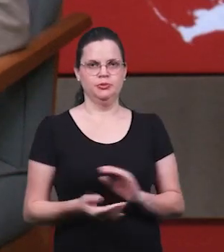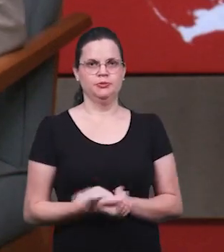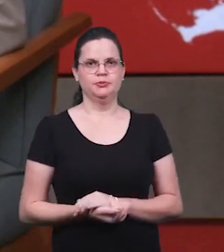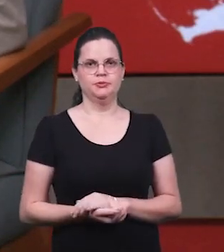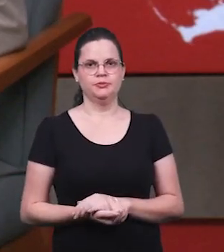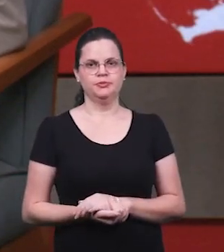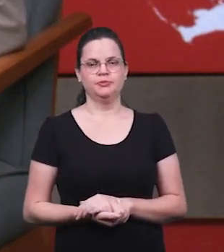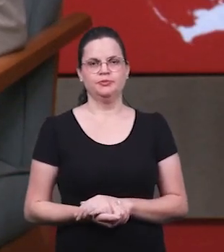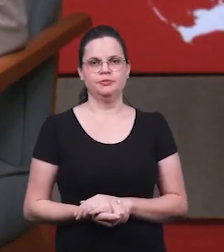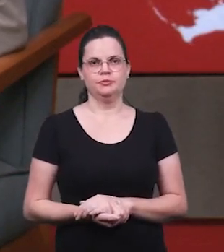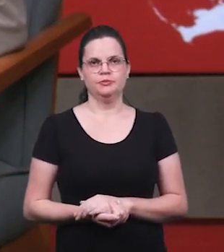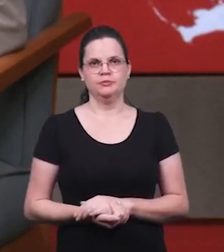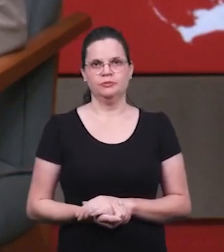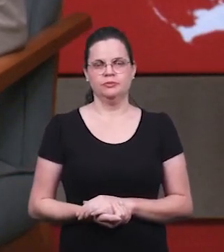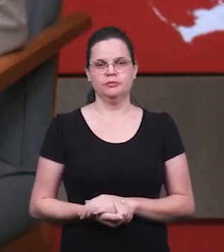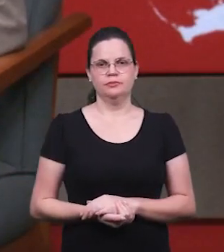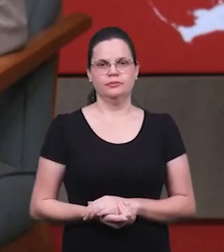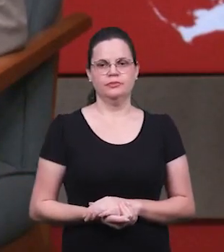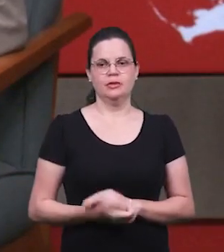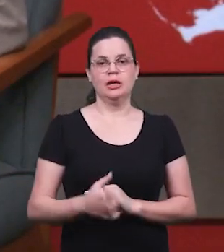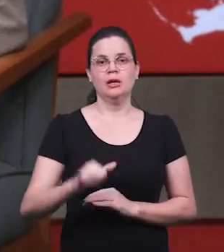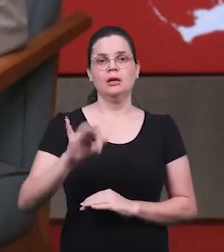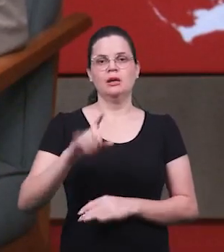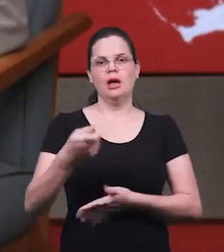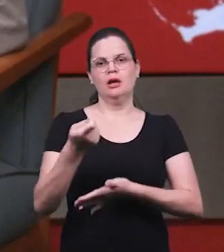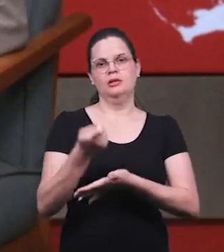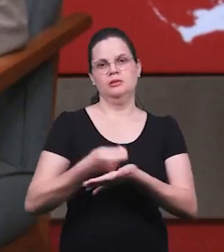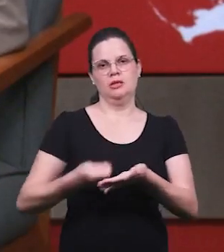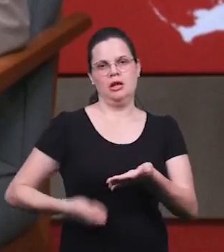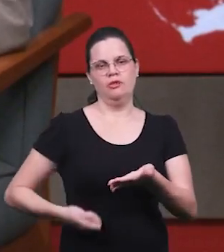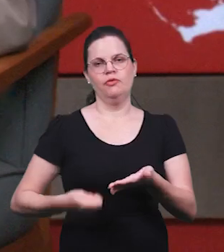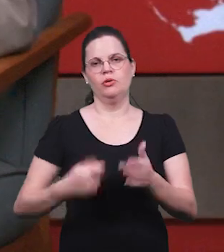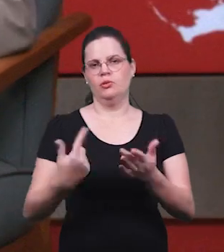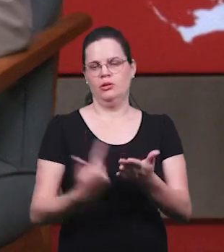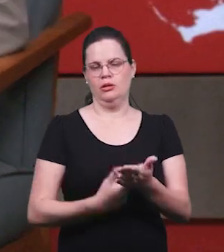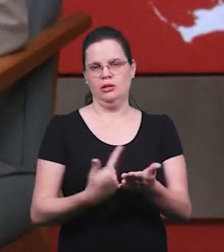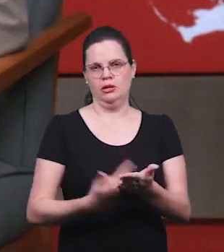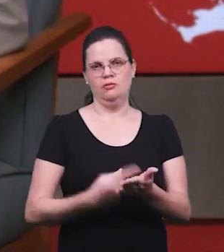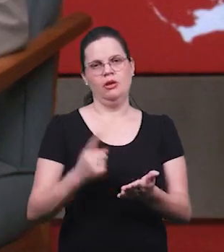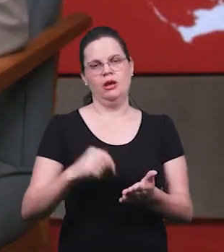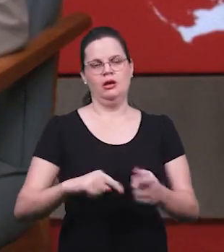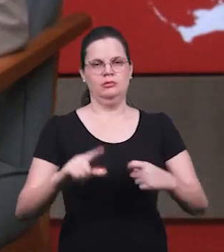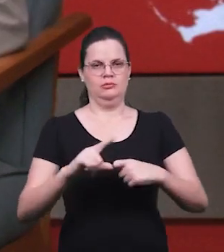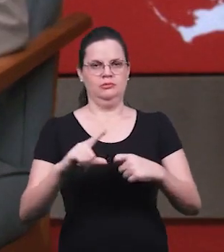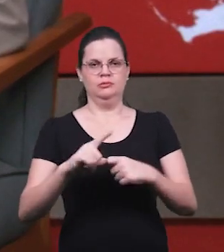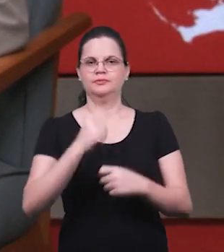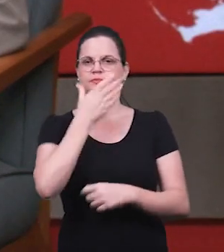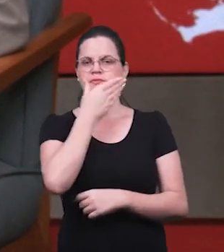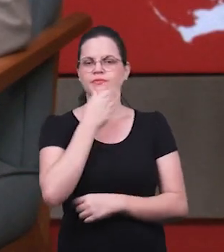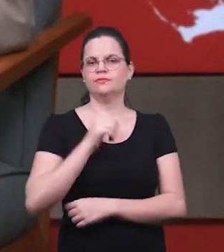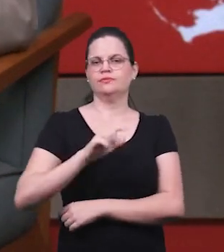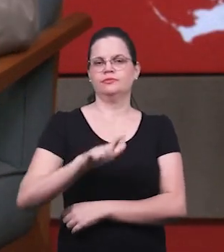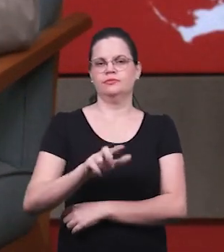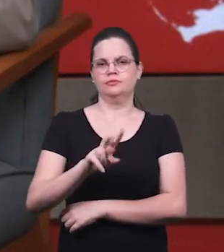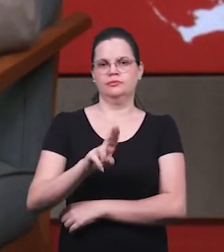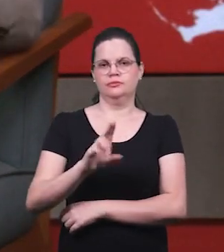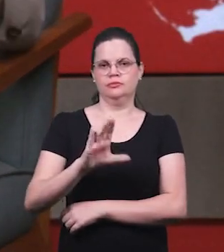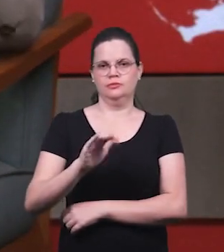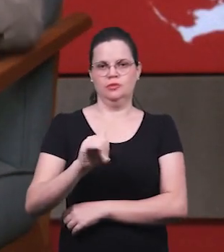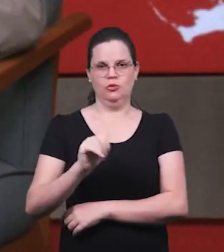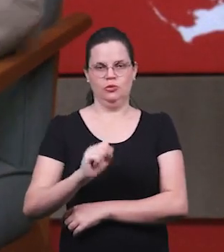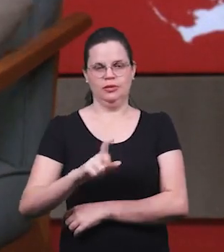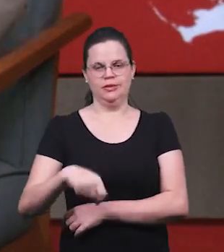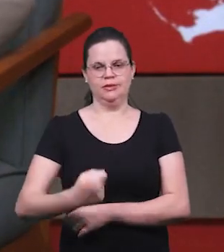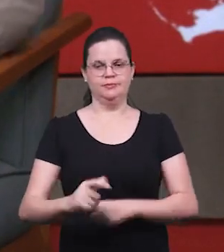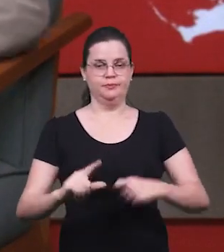segunda parte desse relato de Lucas, né? Quando ele aborda nos dois relatos,